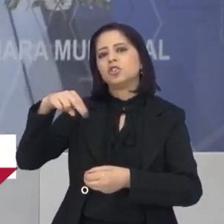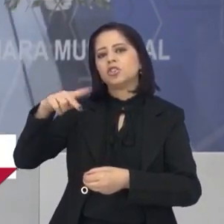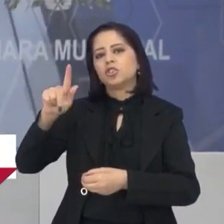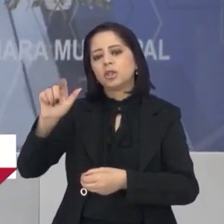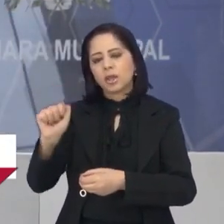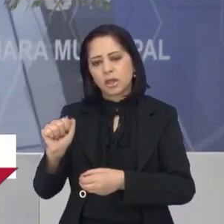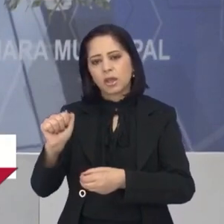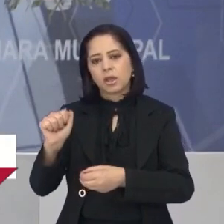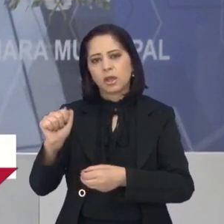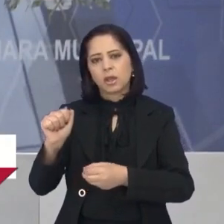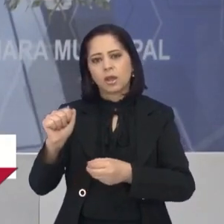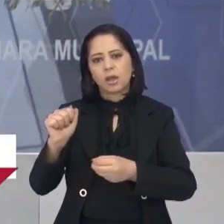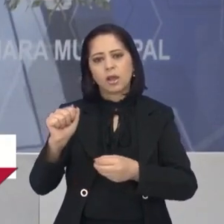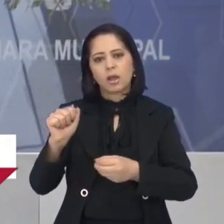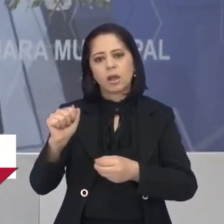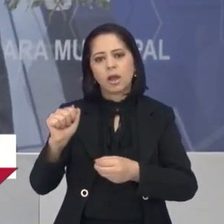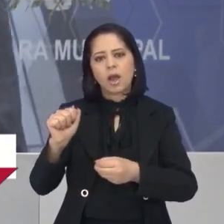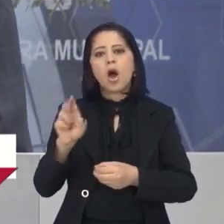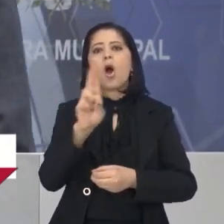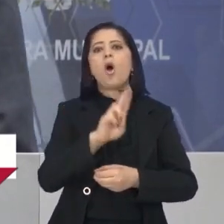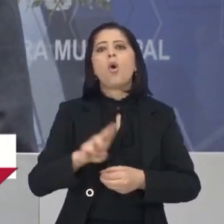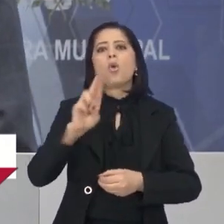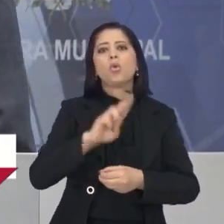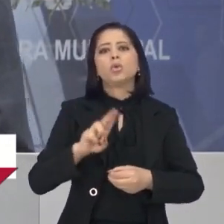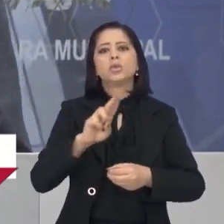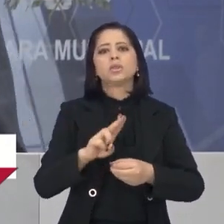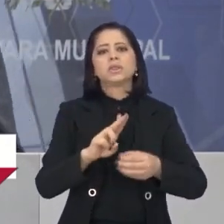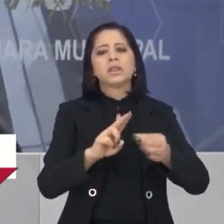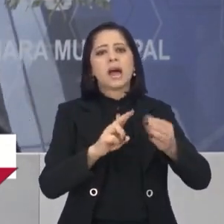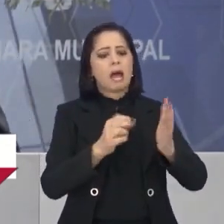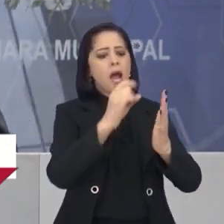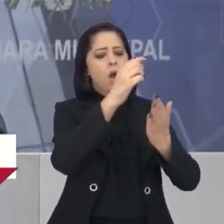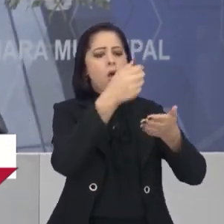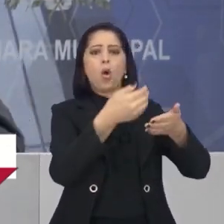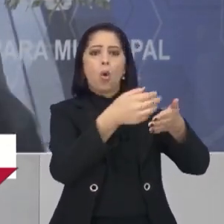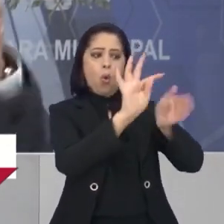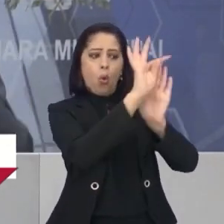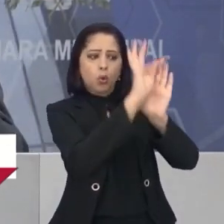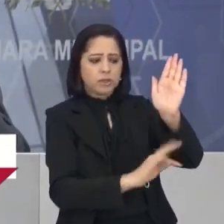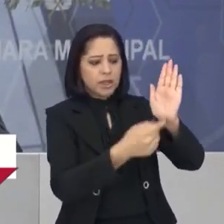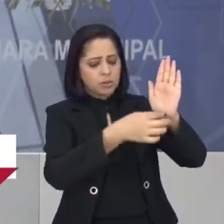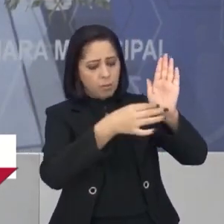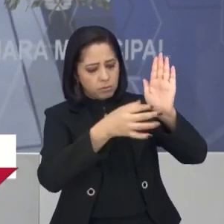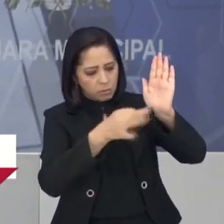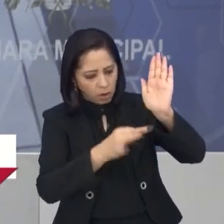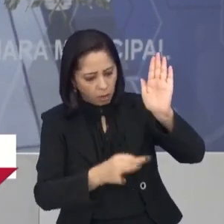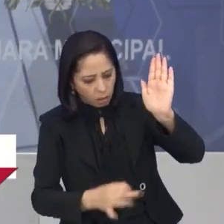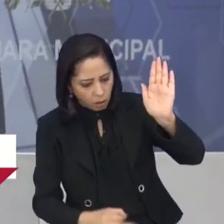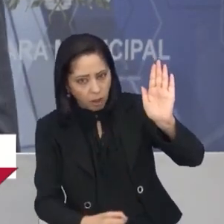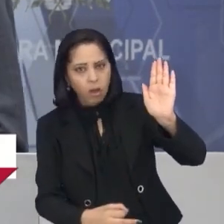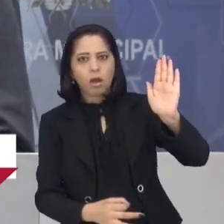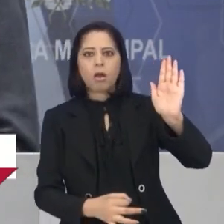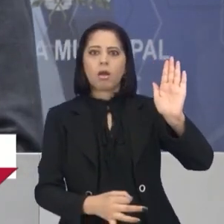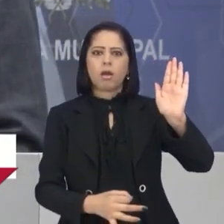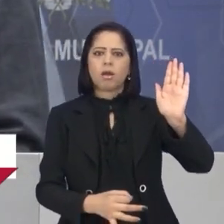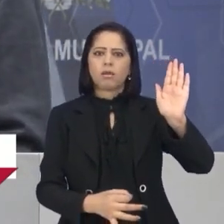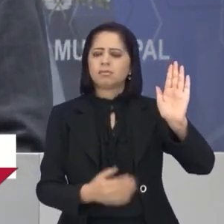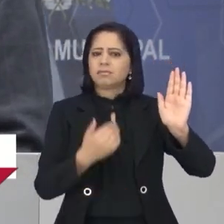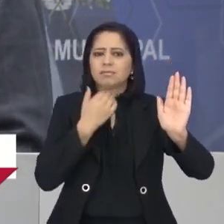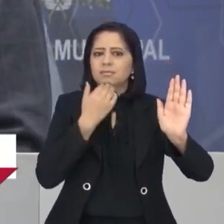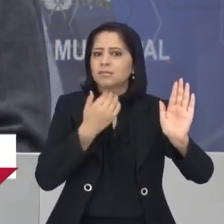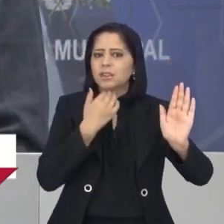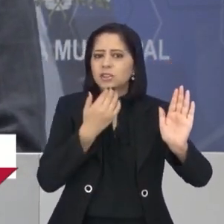da 14133 não tem então eh então você não vai regulamentar não você é obrigado a